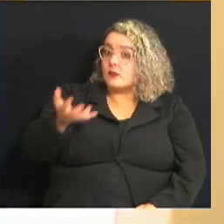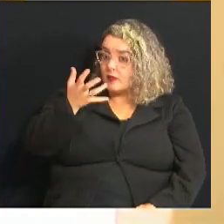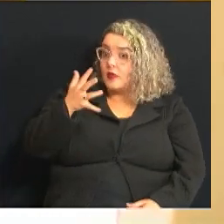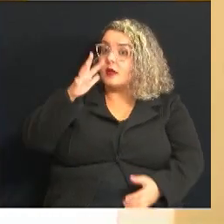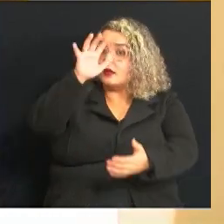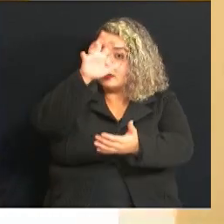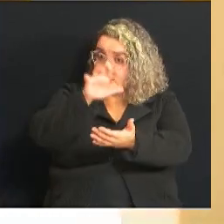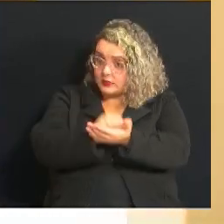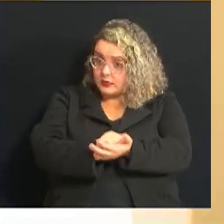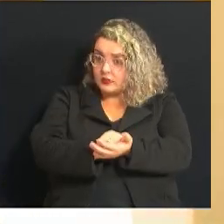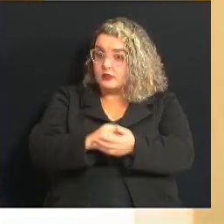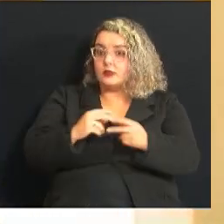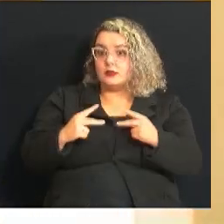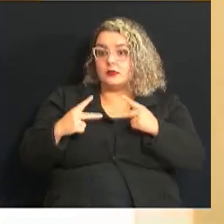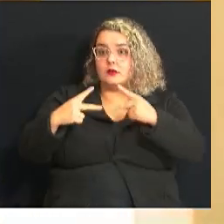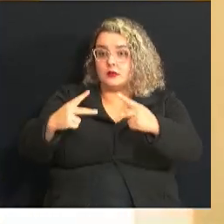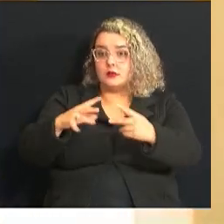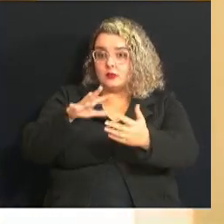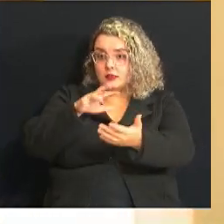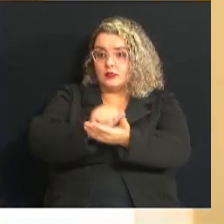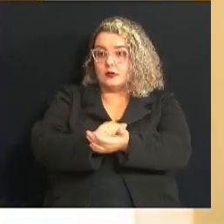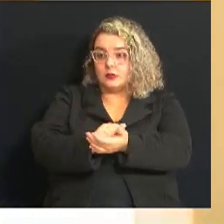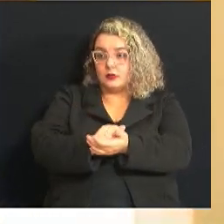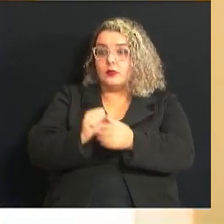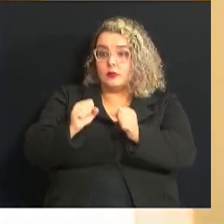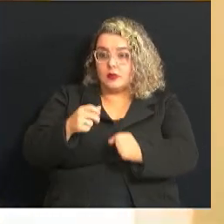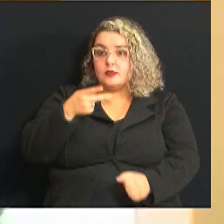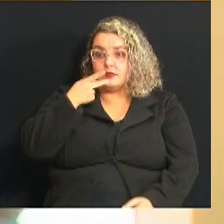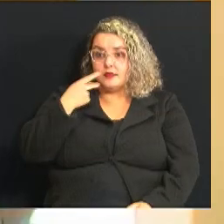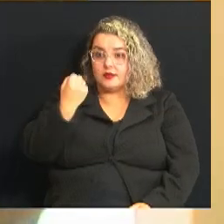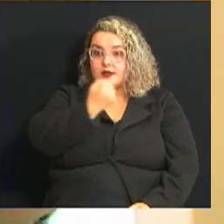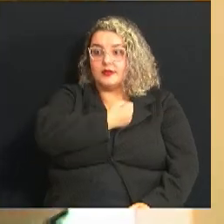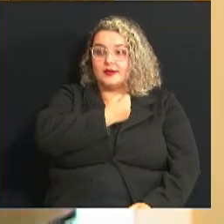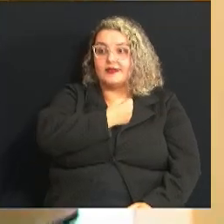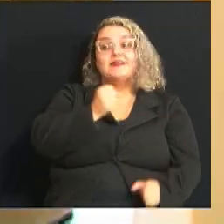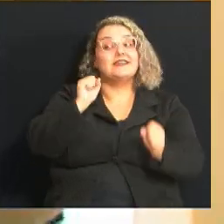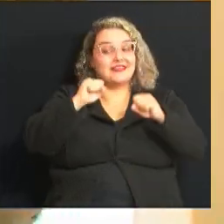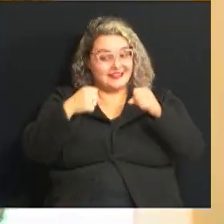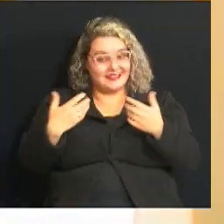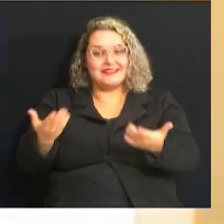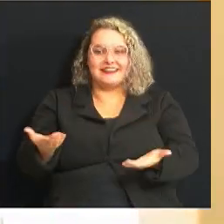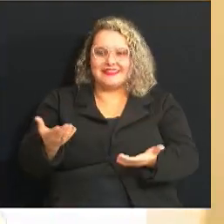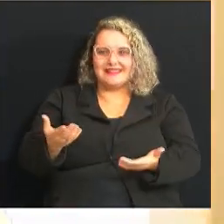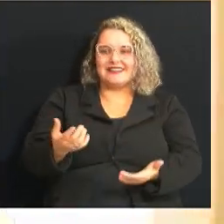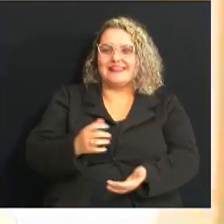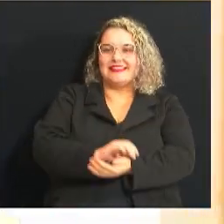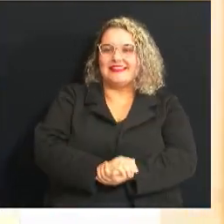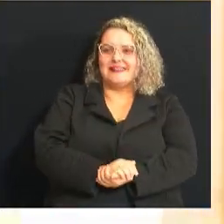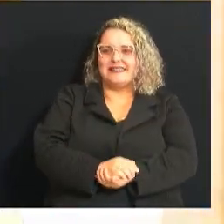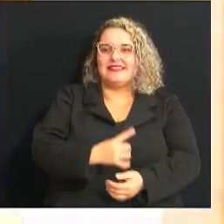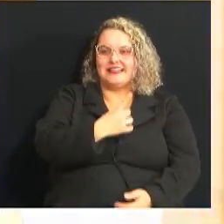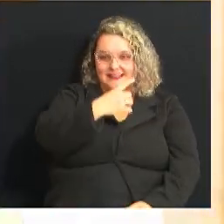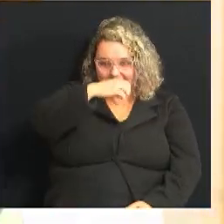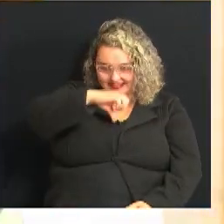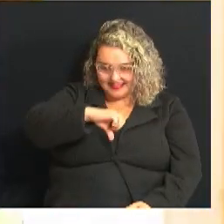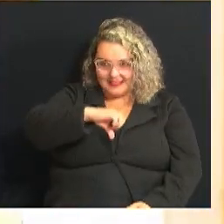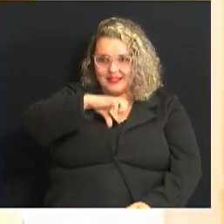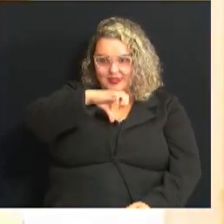cadastrar, que aí eu mando o link de cadastro. Posso falar o número? Opa! Está aqui para isso. Sim, DDD